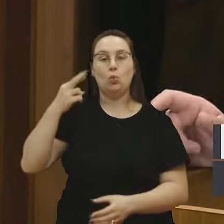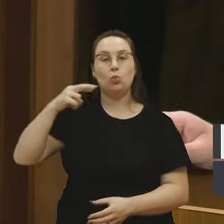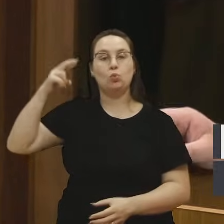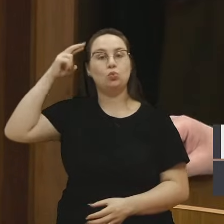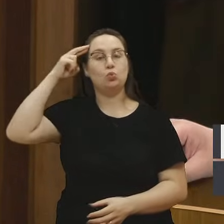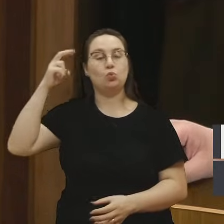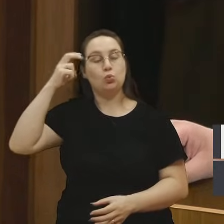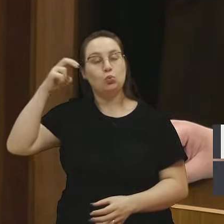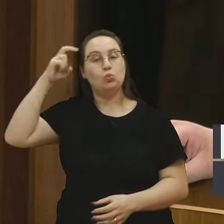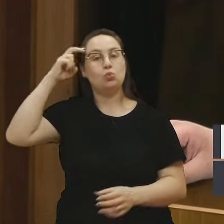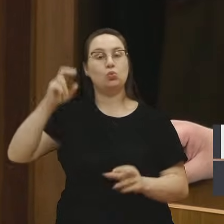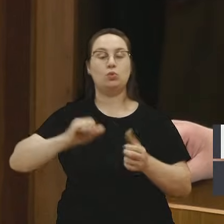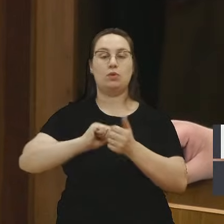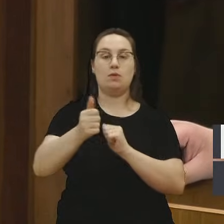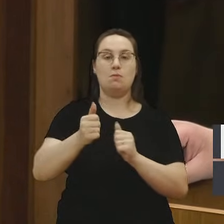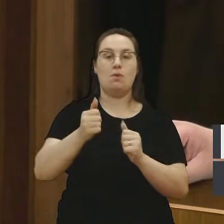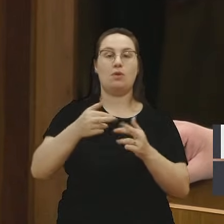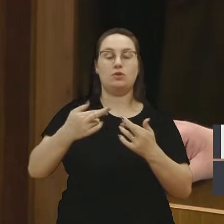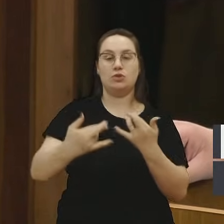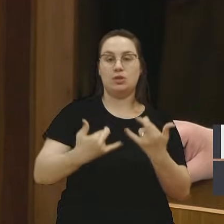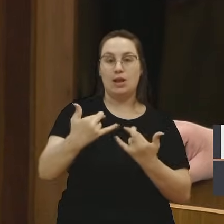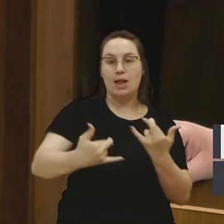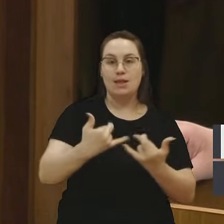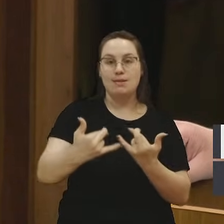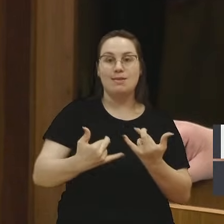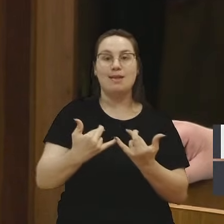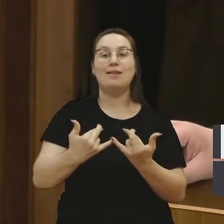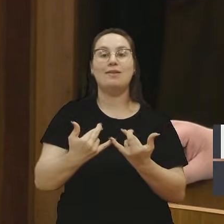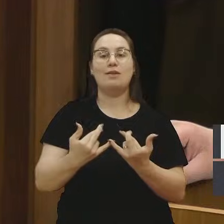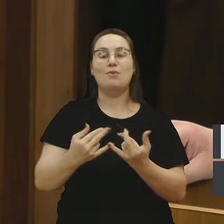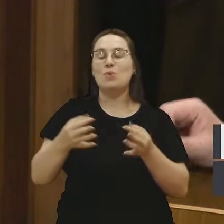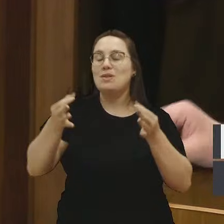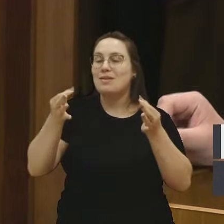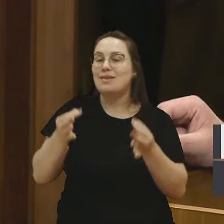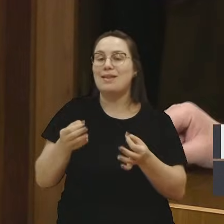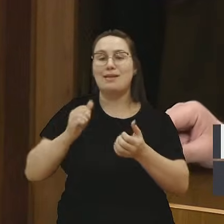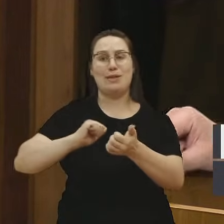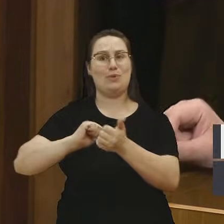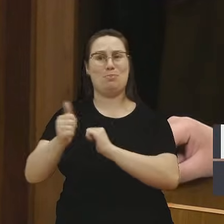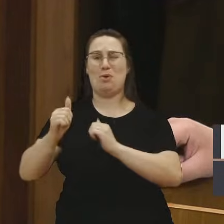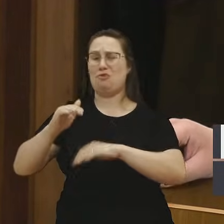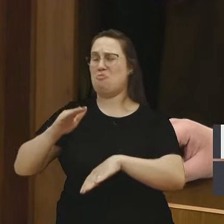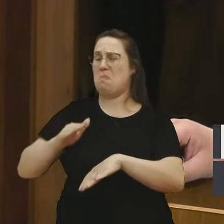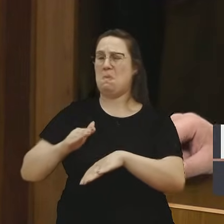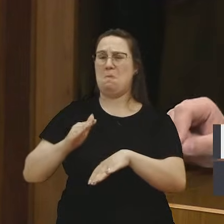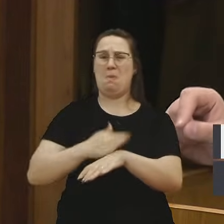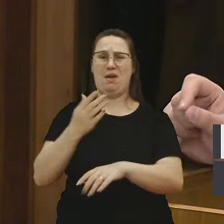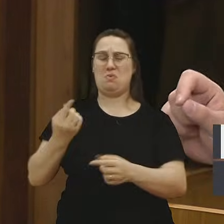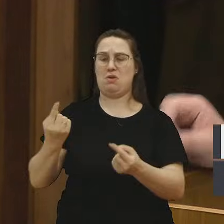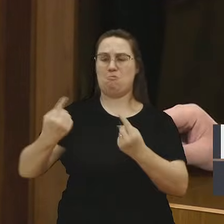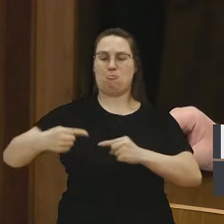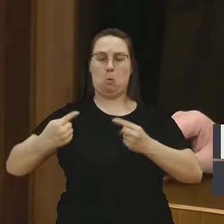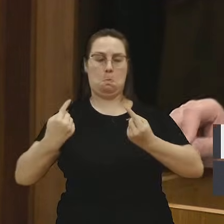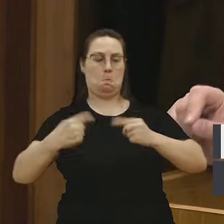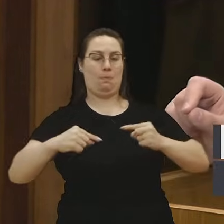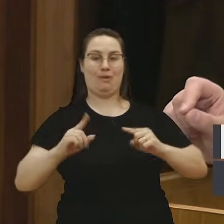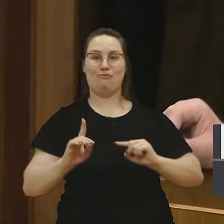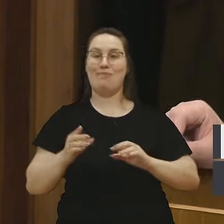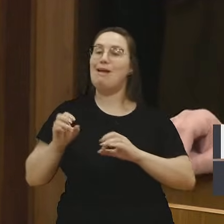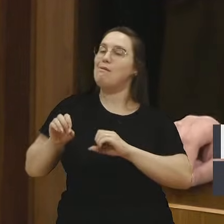comissão estreante na nossa casa, como já dito, tenho a convicção de que o esporte vai muito além da competição. O esporte